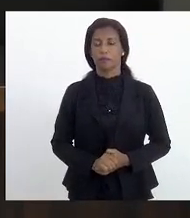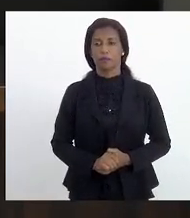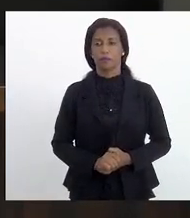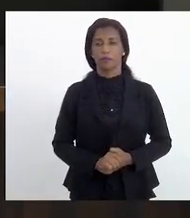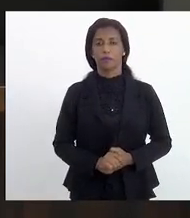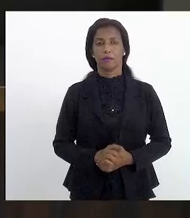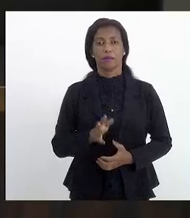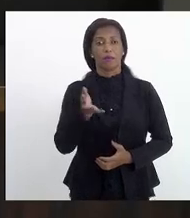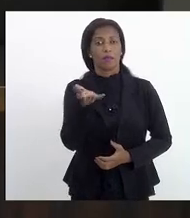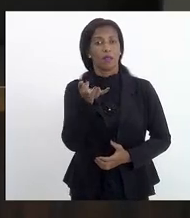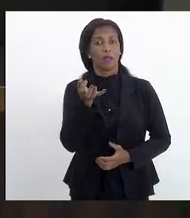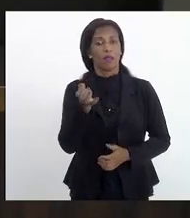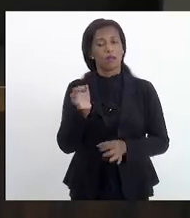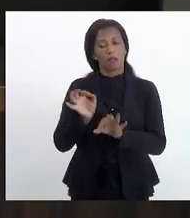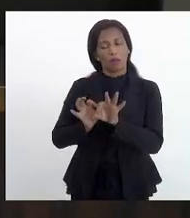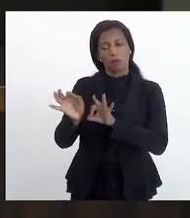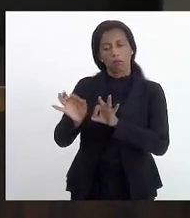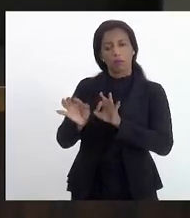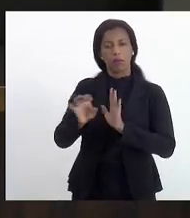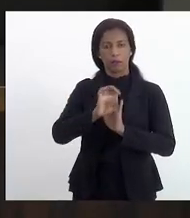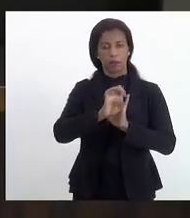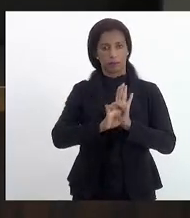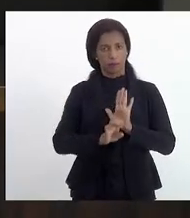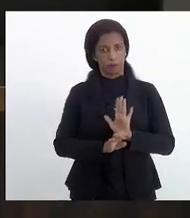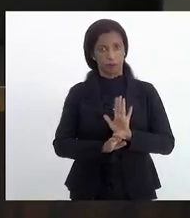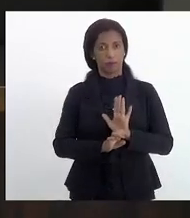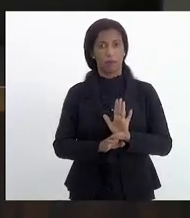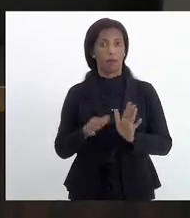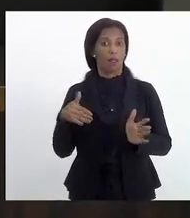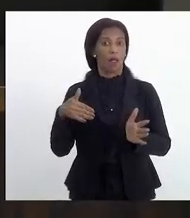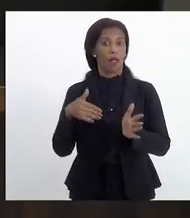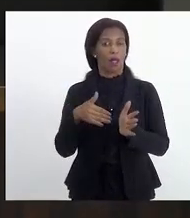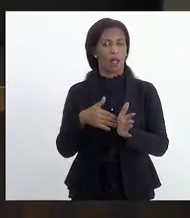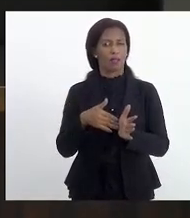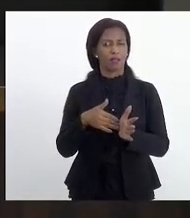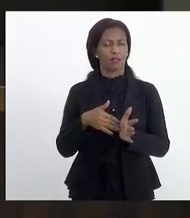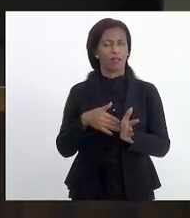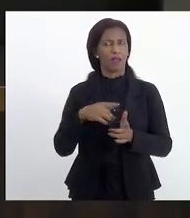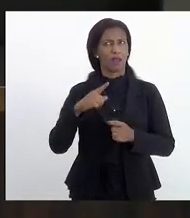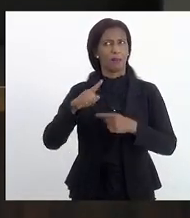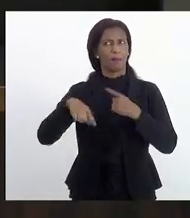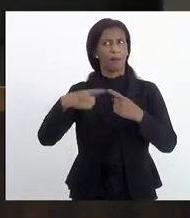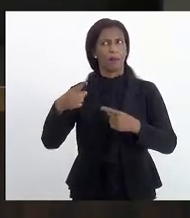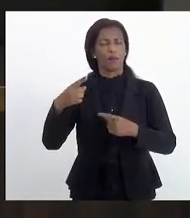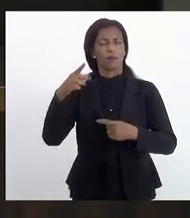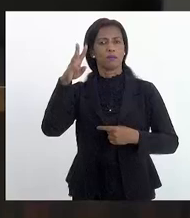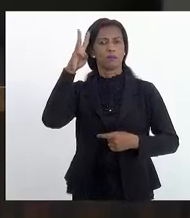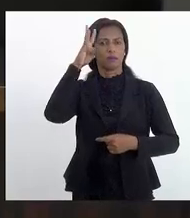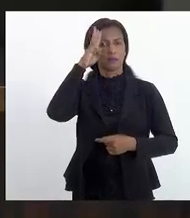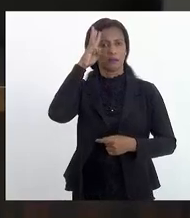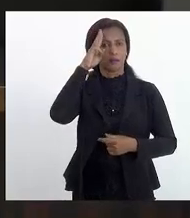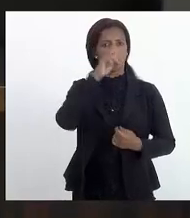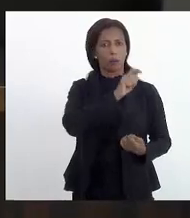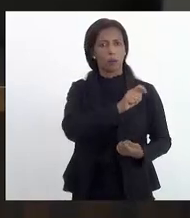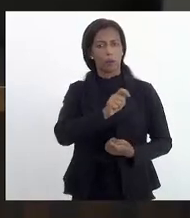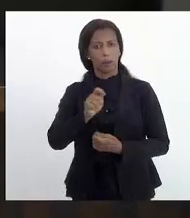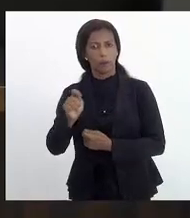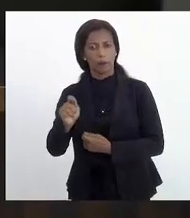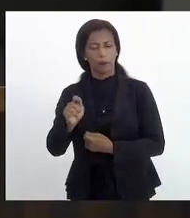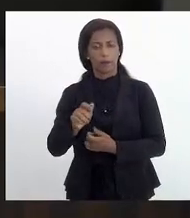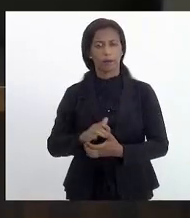Então, quem quiser produzir as emendas, vai ficar até a próxima terça-feira. E, uma vez